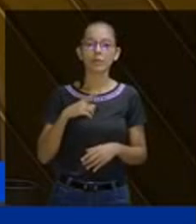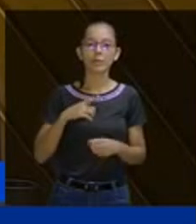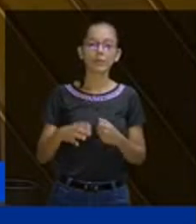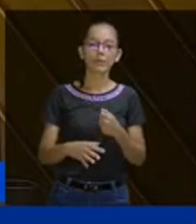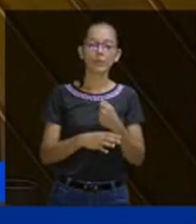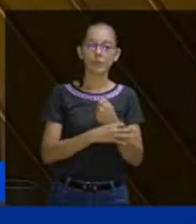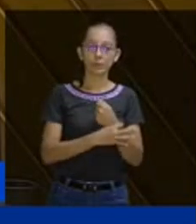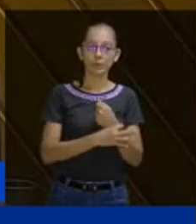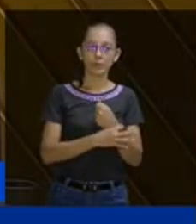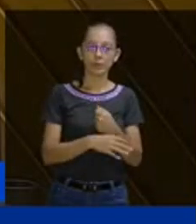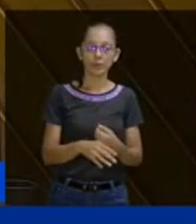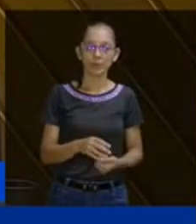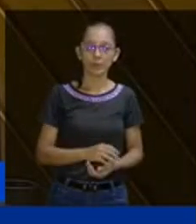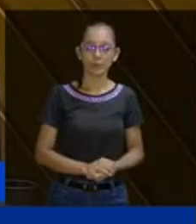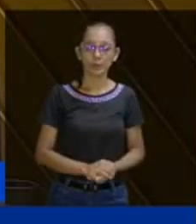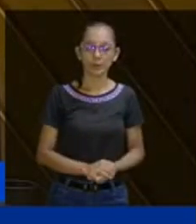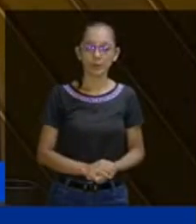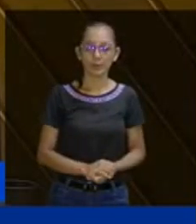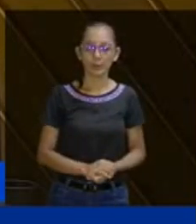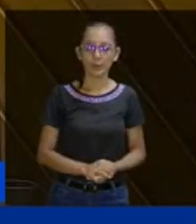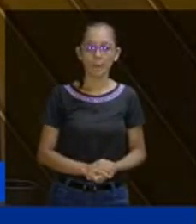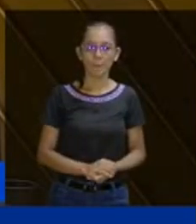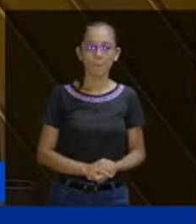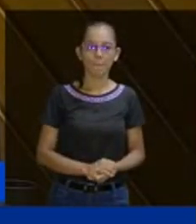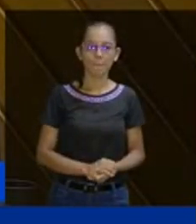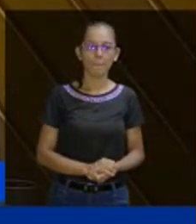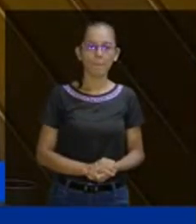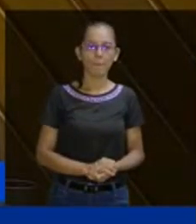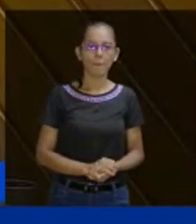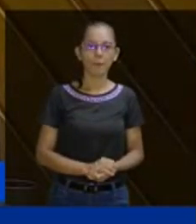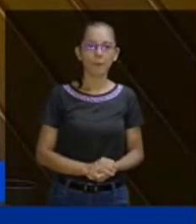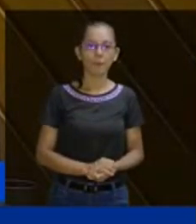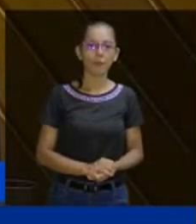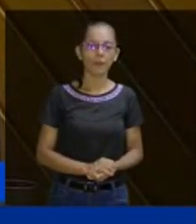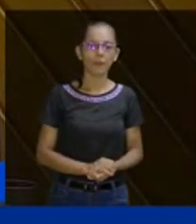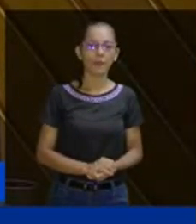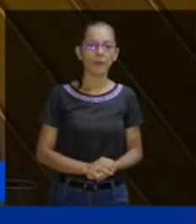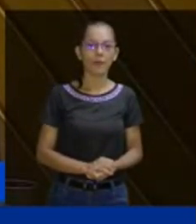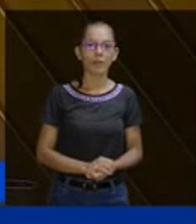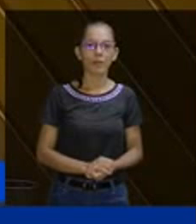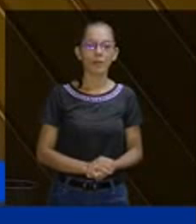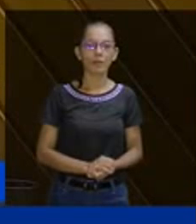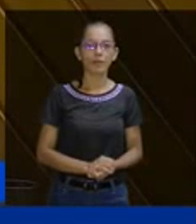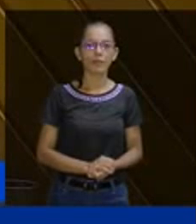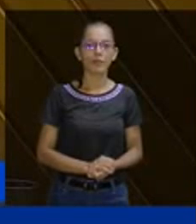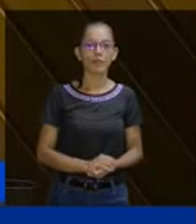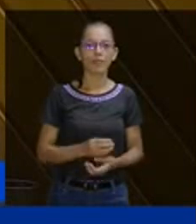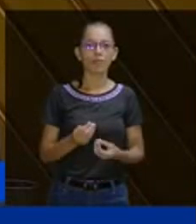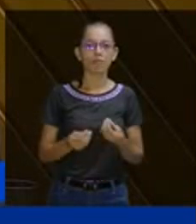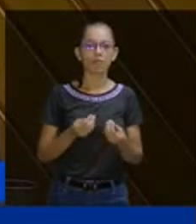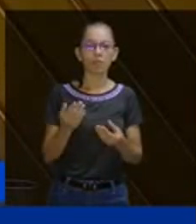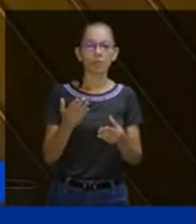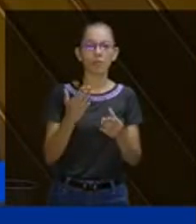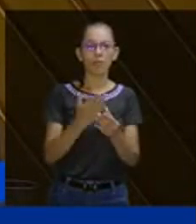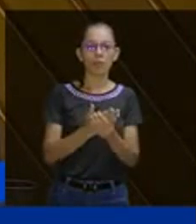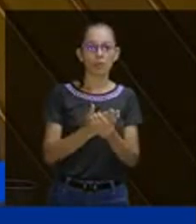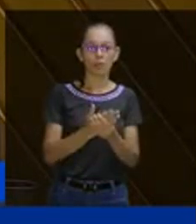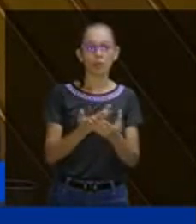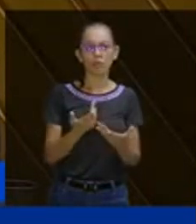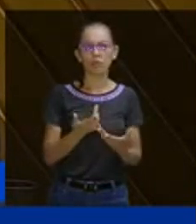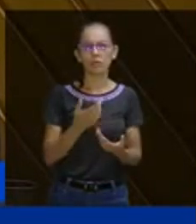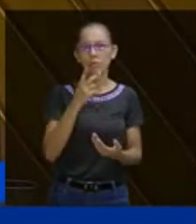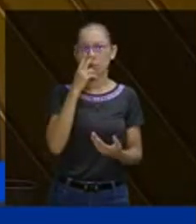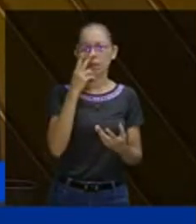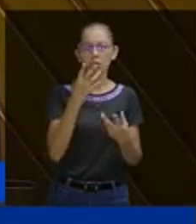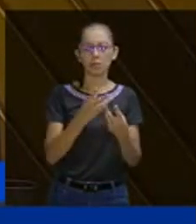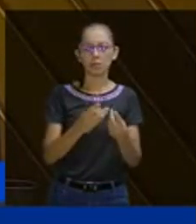potencializar de modo a desfazer a lógica de um processo. Nós temos